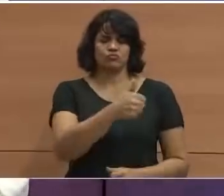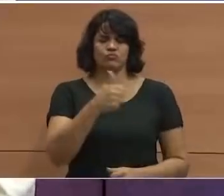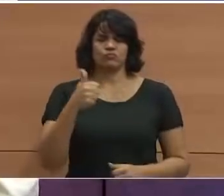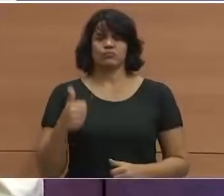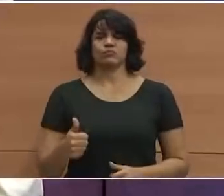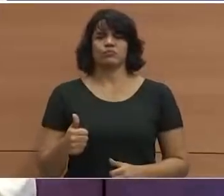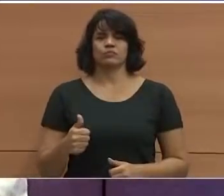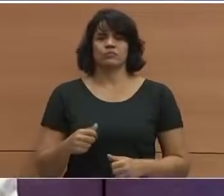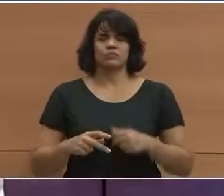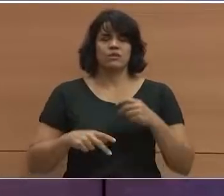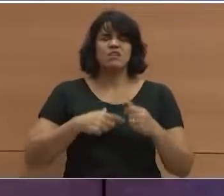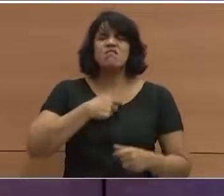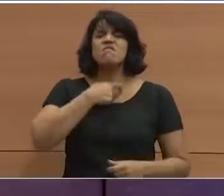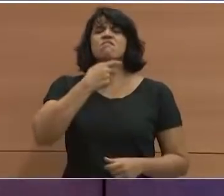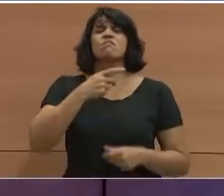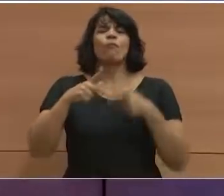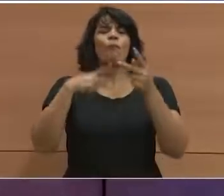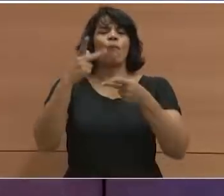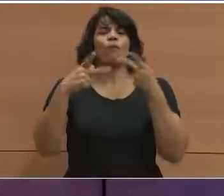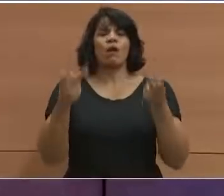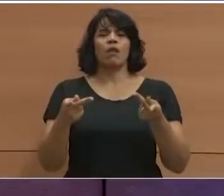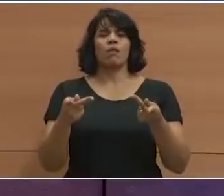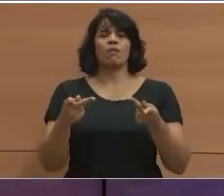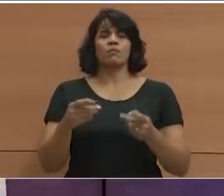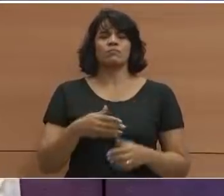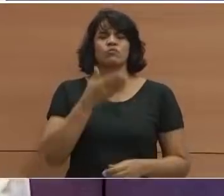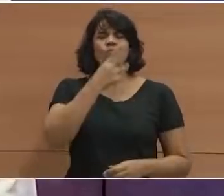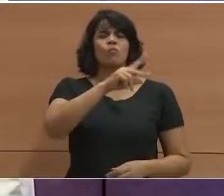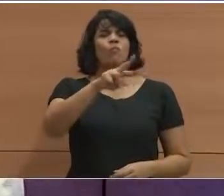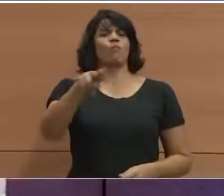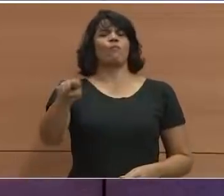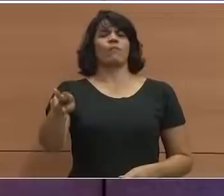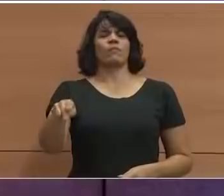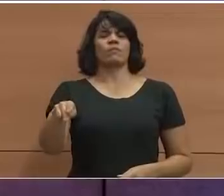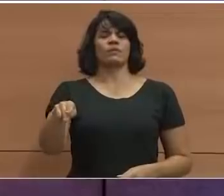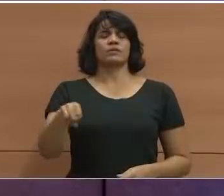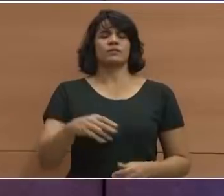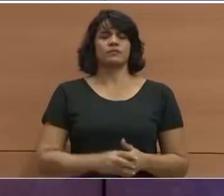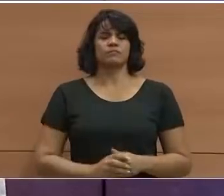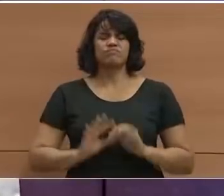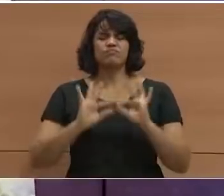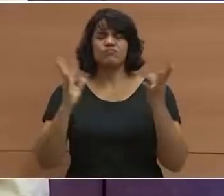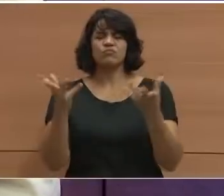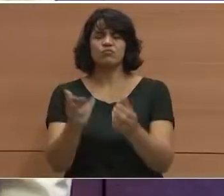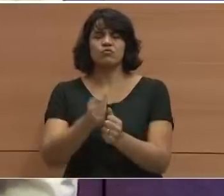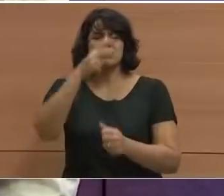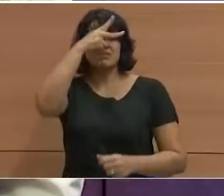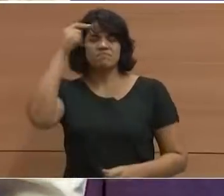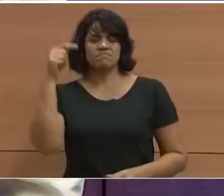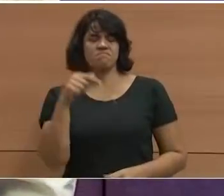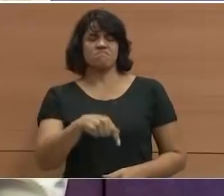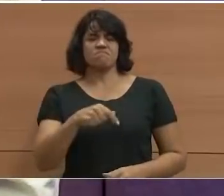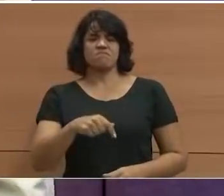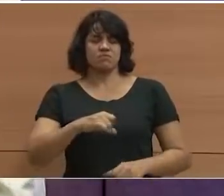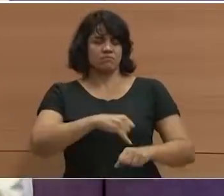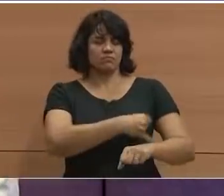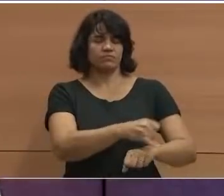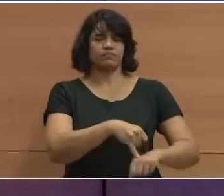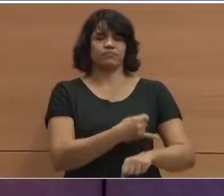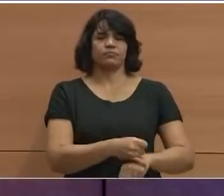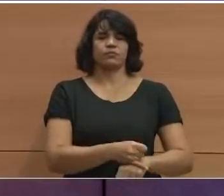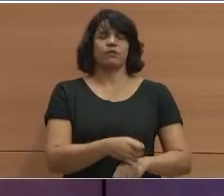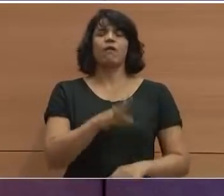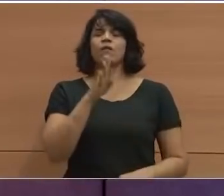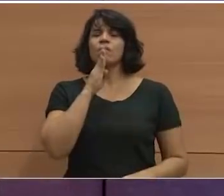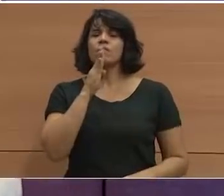advertiu-os nestes termos: varões judeus e todos os habitantes de Jerusalém, tomai conhecimento disso e atentai nas